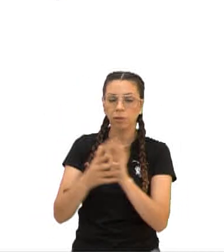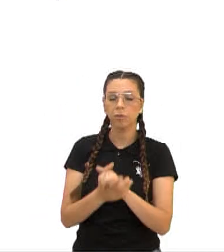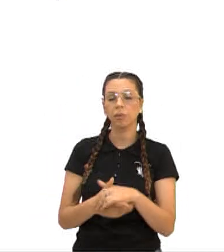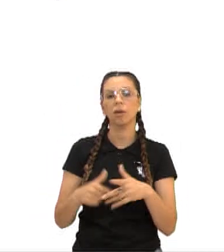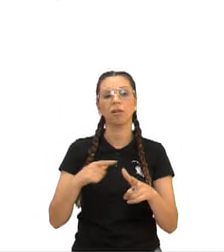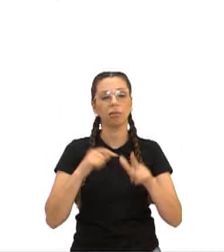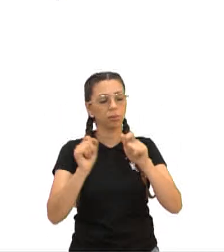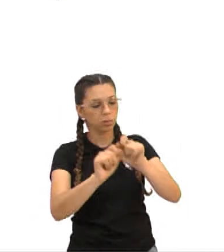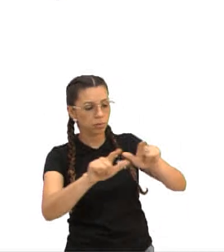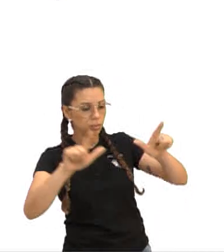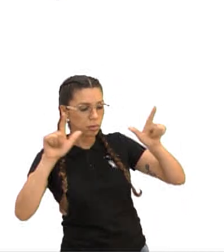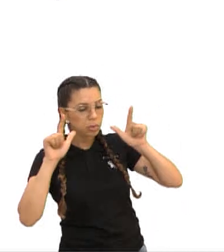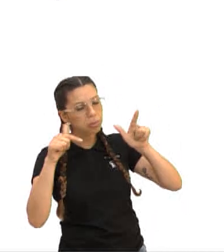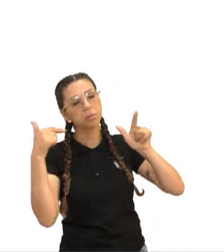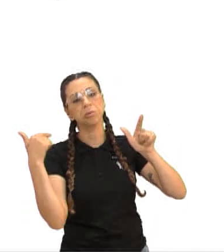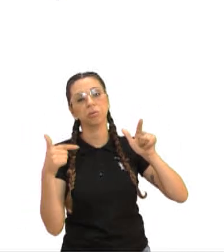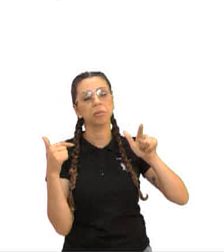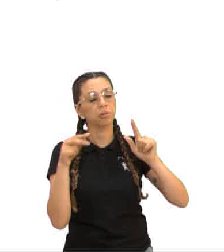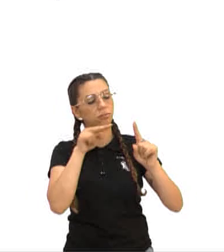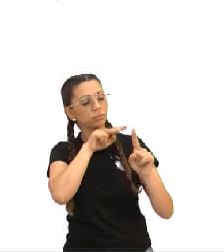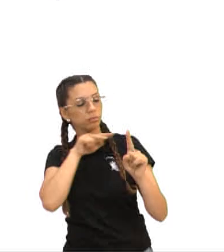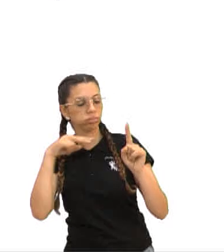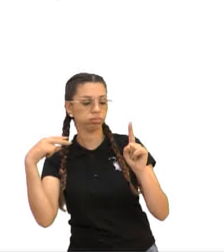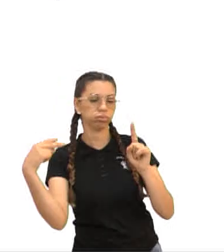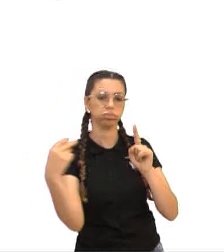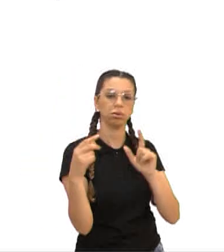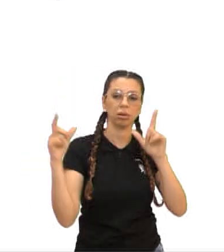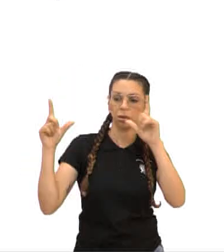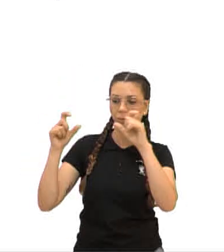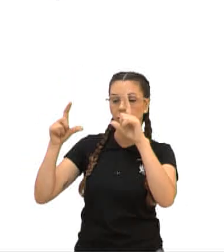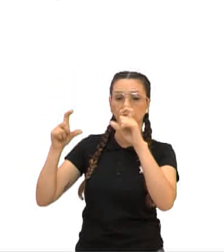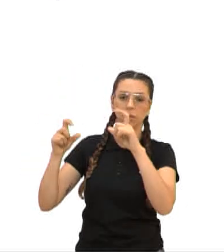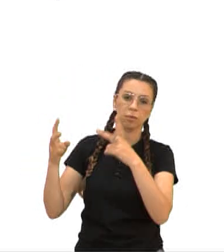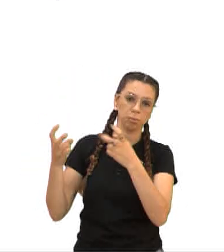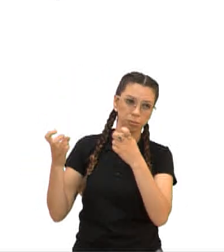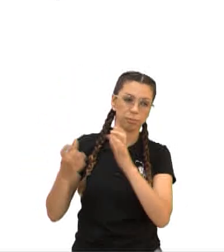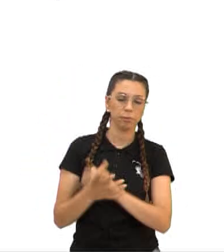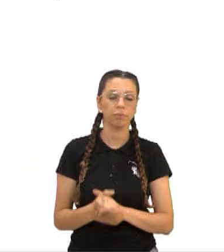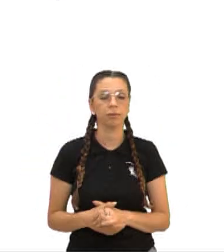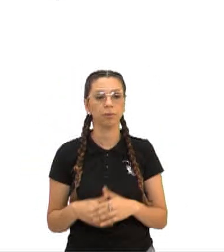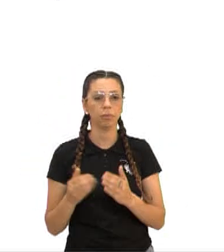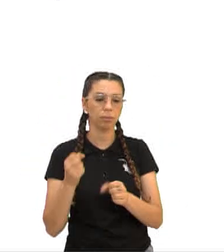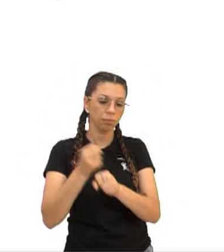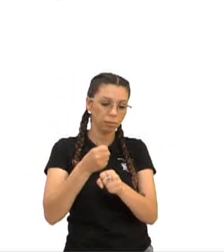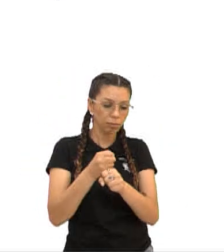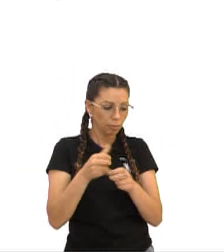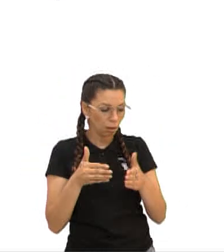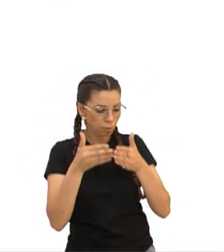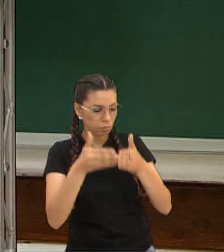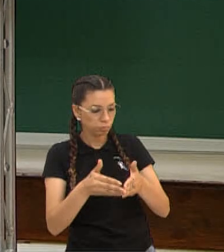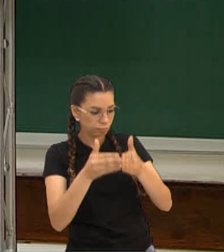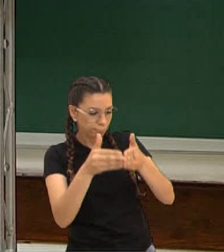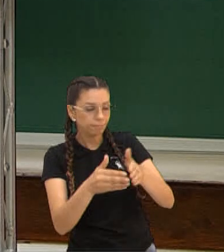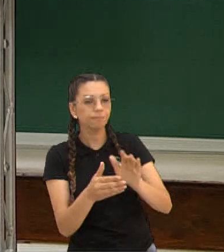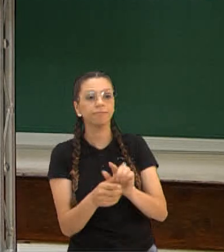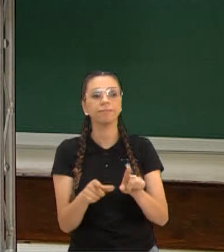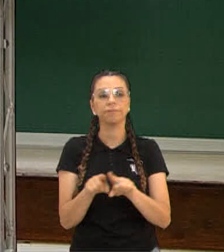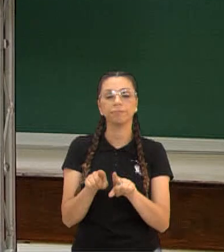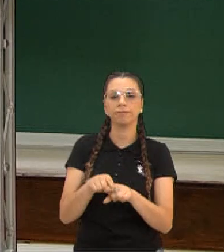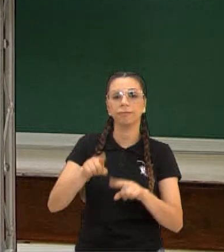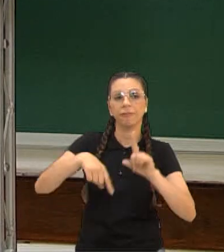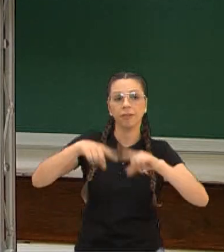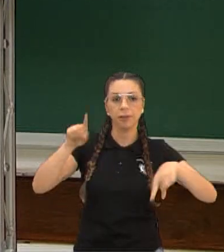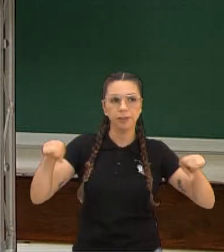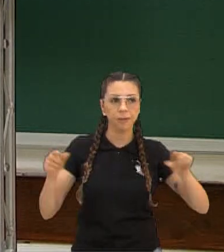outro zoom, de uma outra visualização que a fotografia percebia. Né? Construindo barcos ateliês, observar a influência da luz, séries da